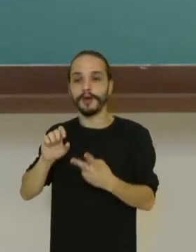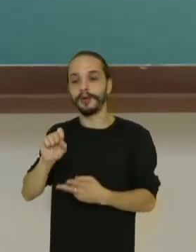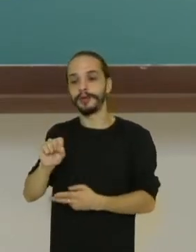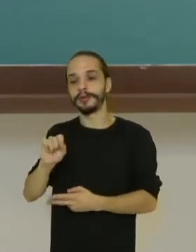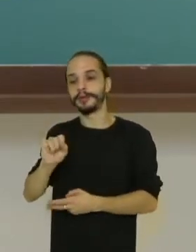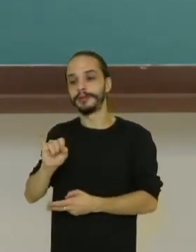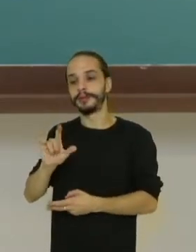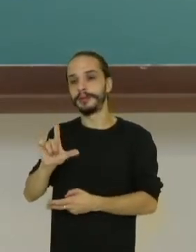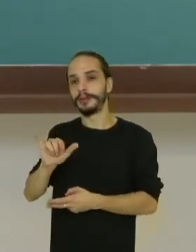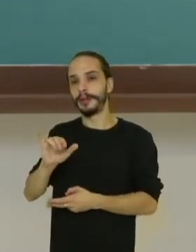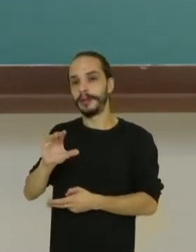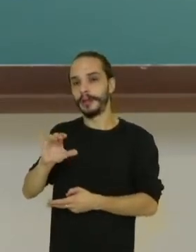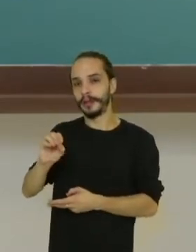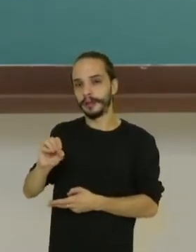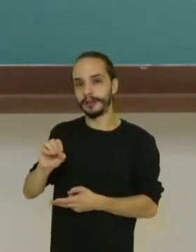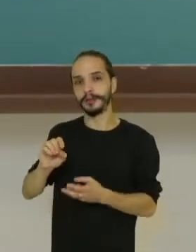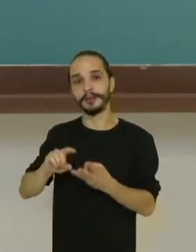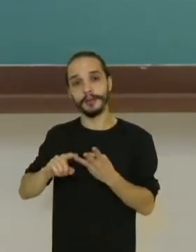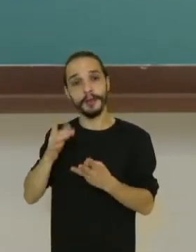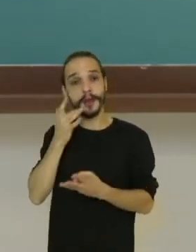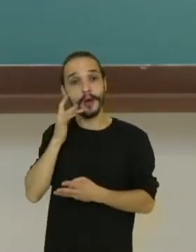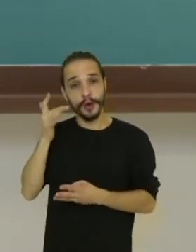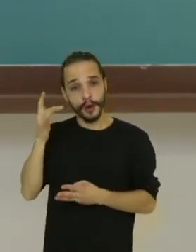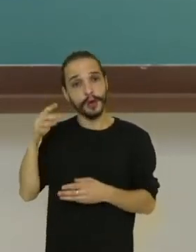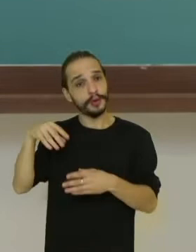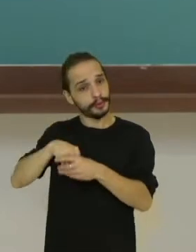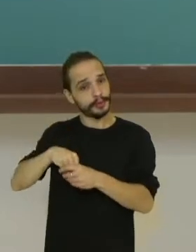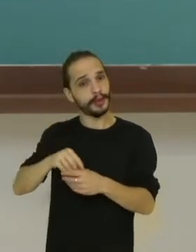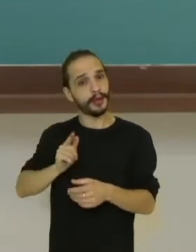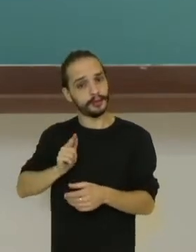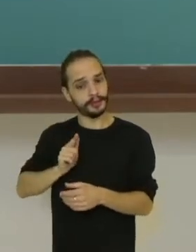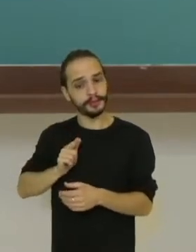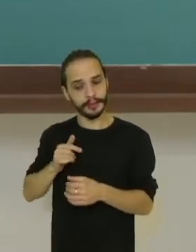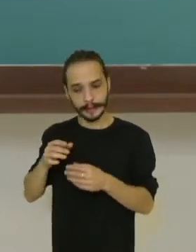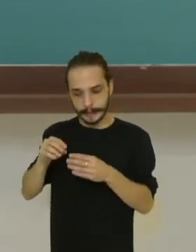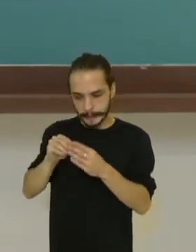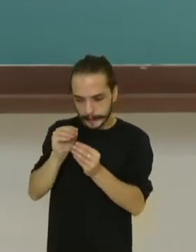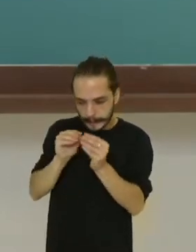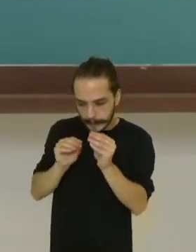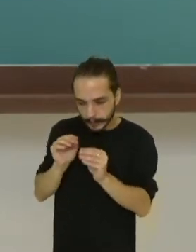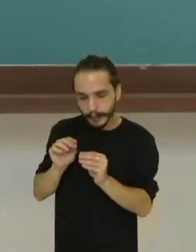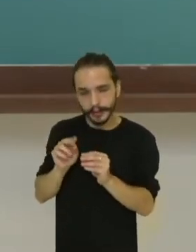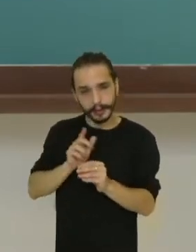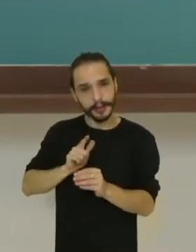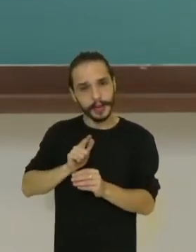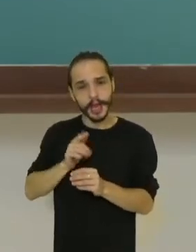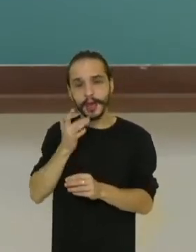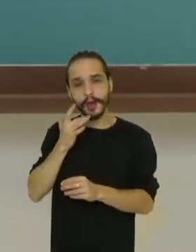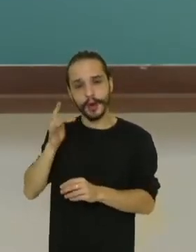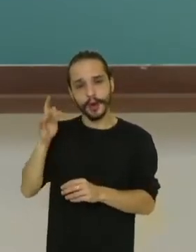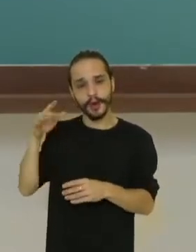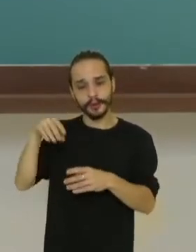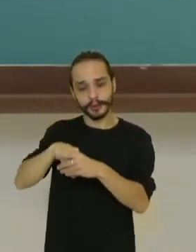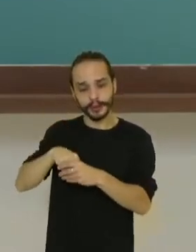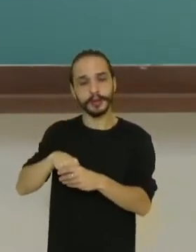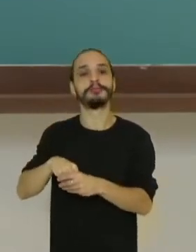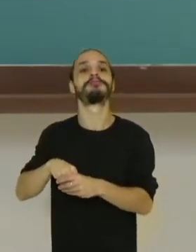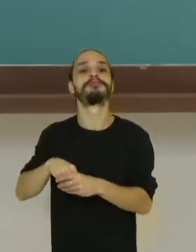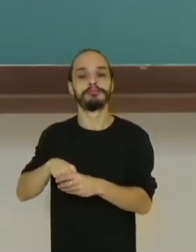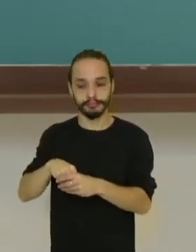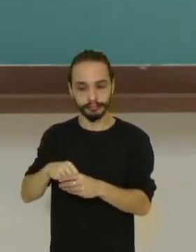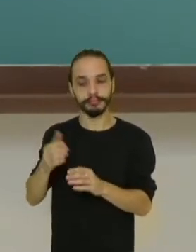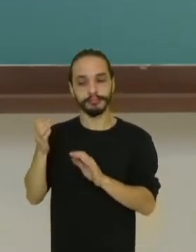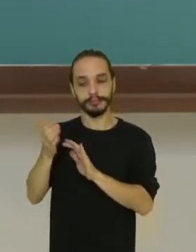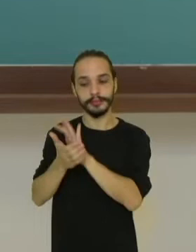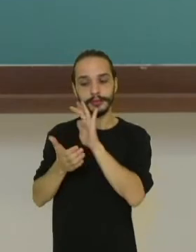ou então vai até ouro no celular, sabia? No componente eletrônico aí, vai uma película de ouro. Então, partes então, de um celular